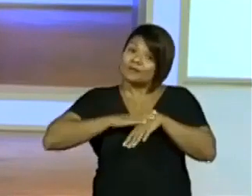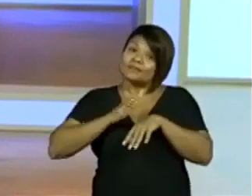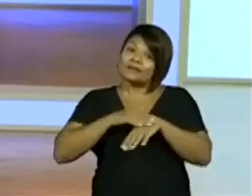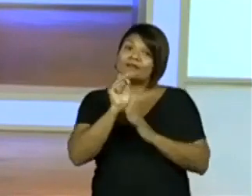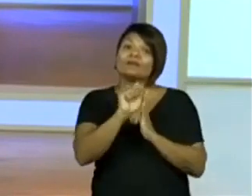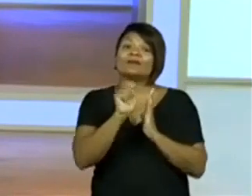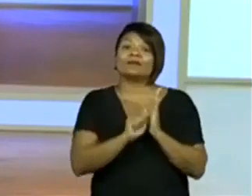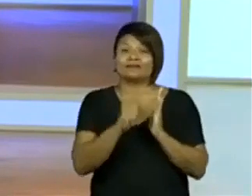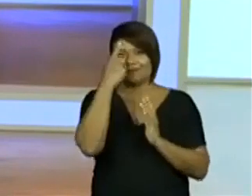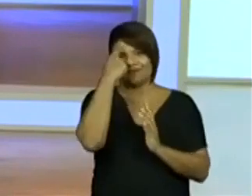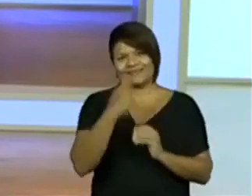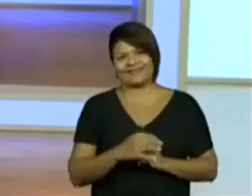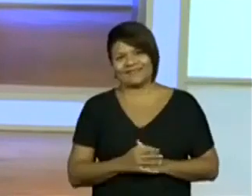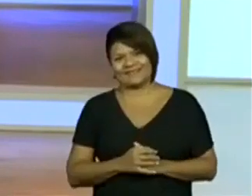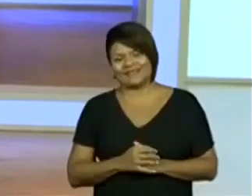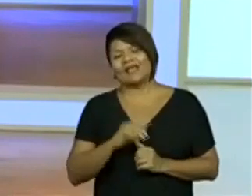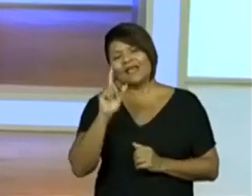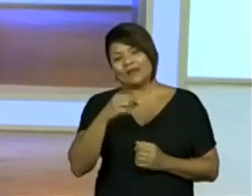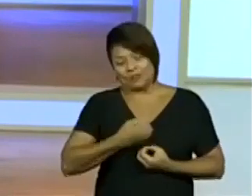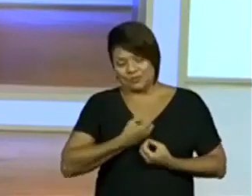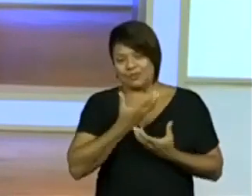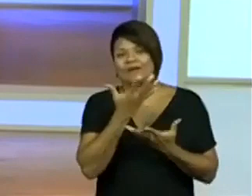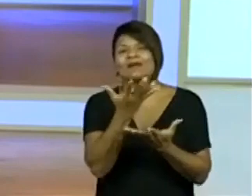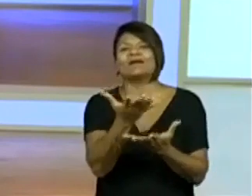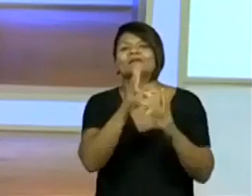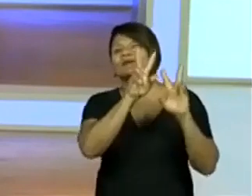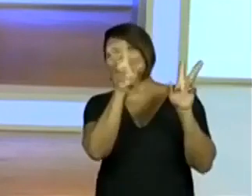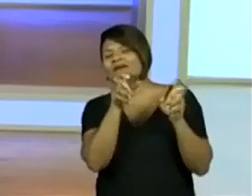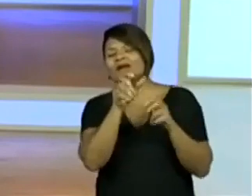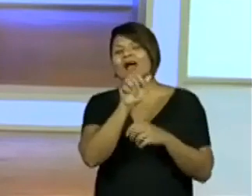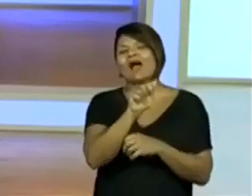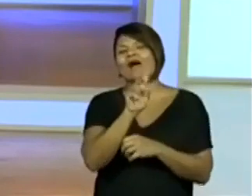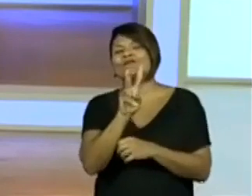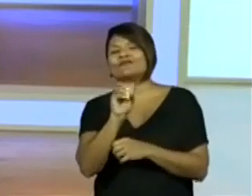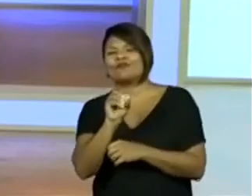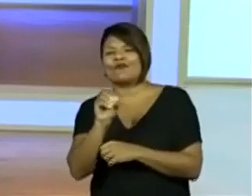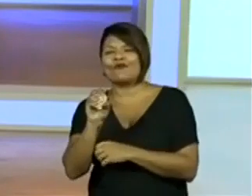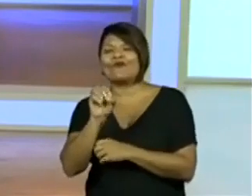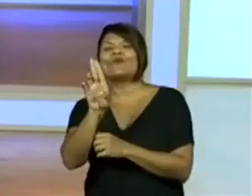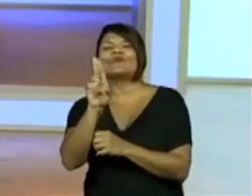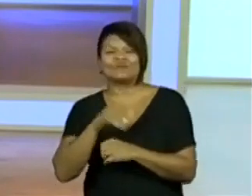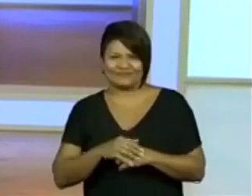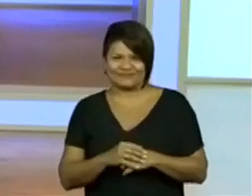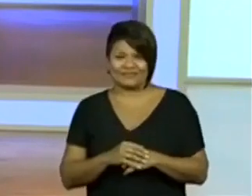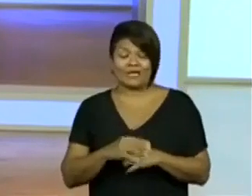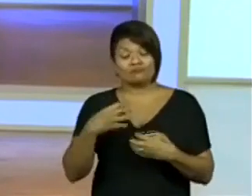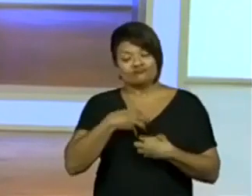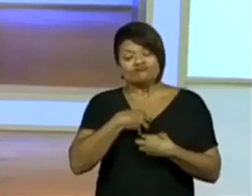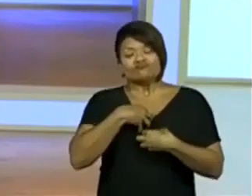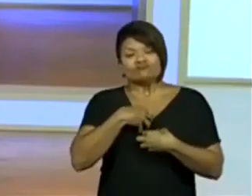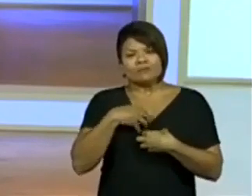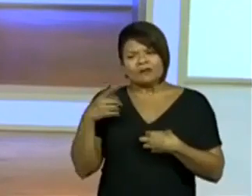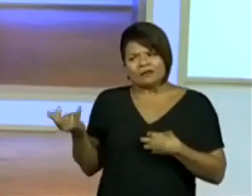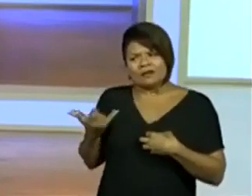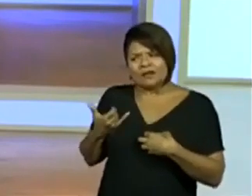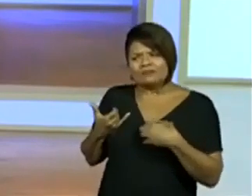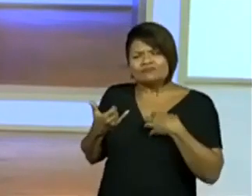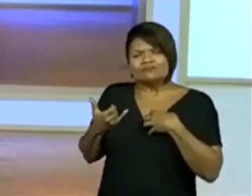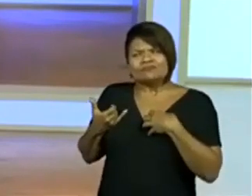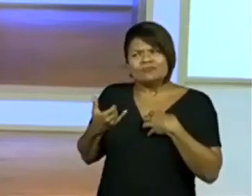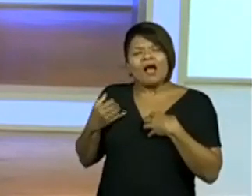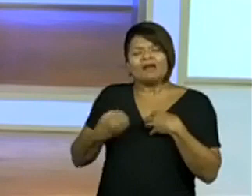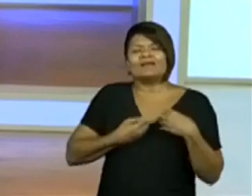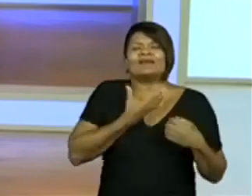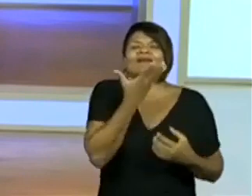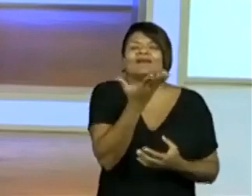né? Faz parte de um poema meu chamado Avoou, que foi muito inspirado por esse mito, né?